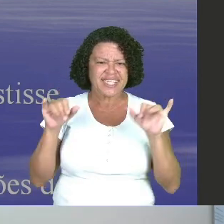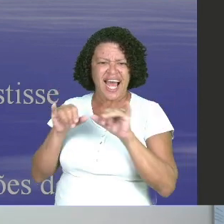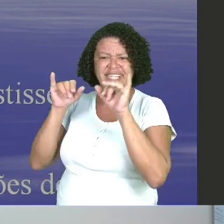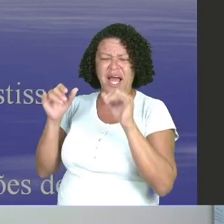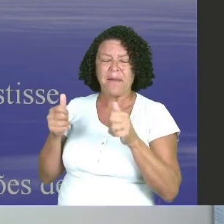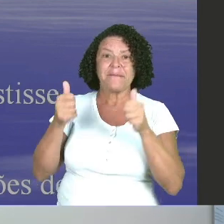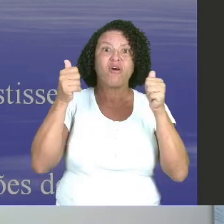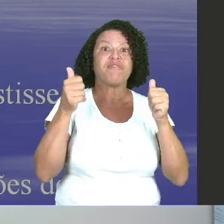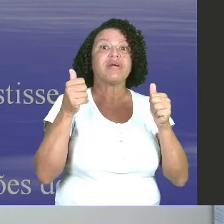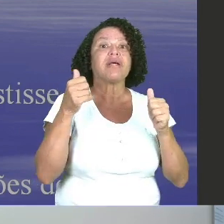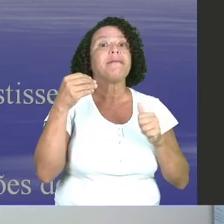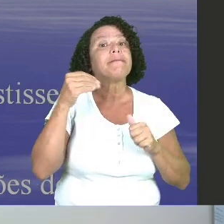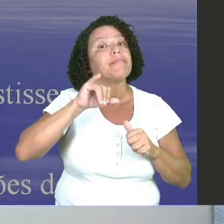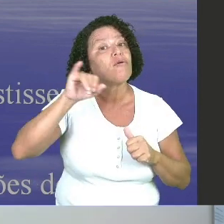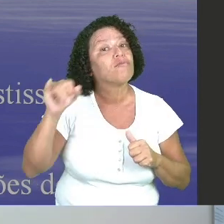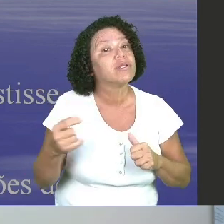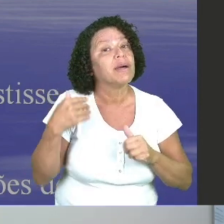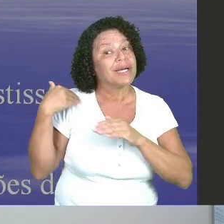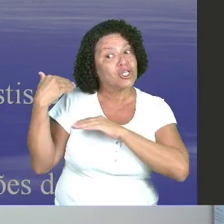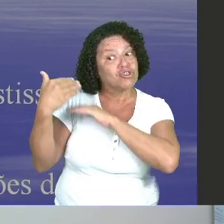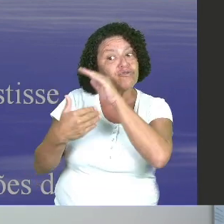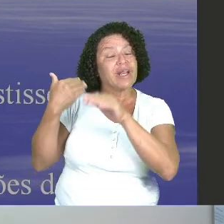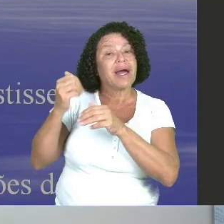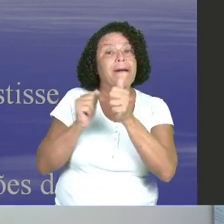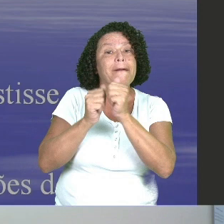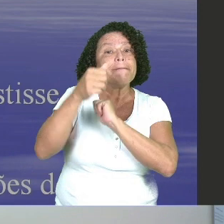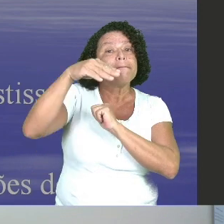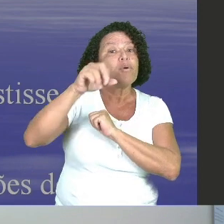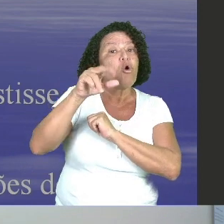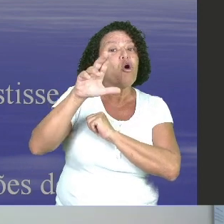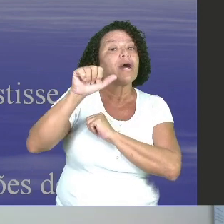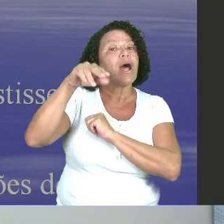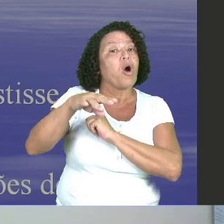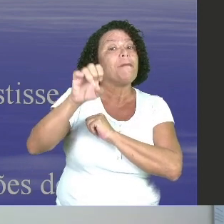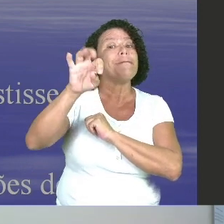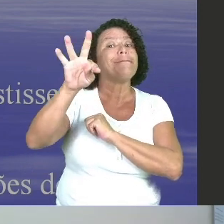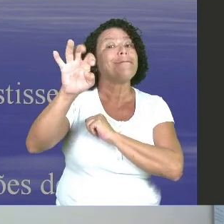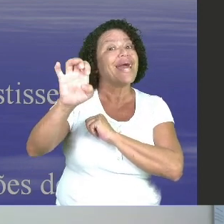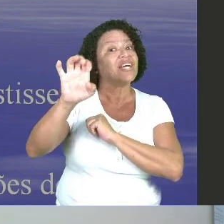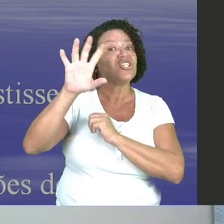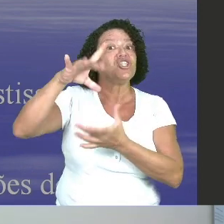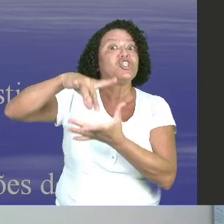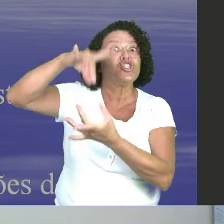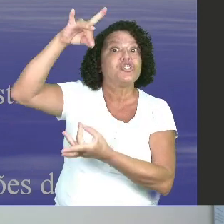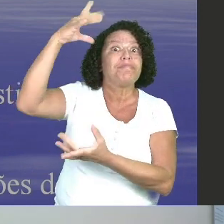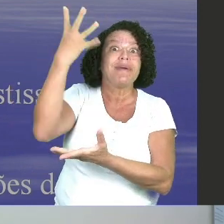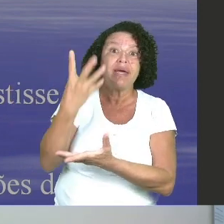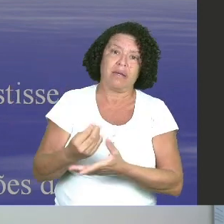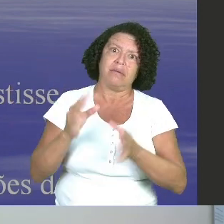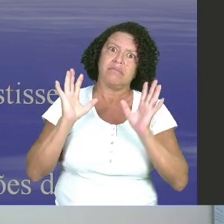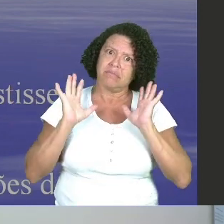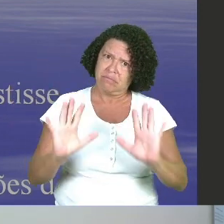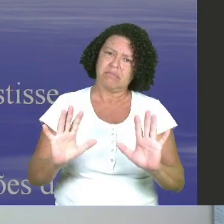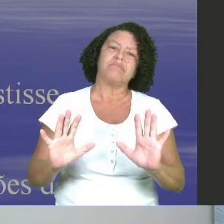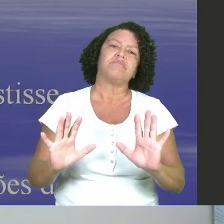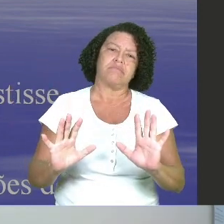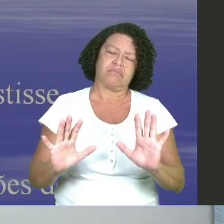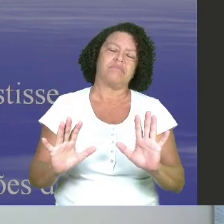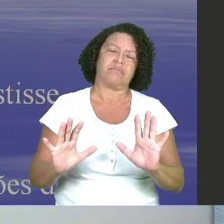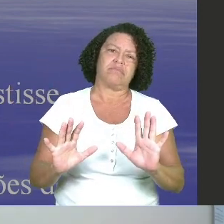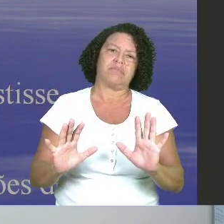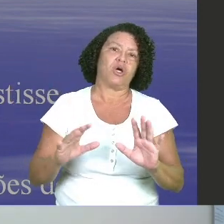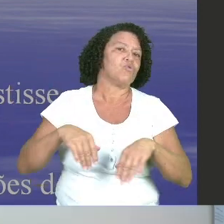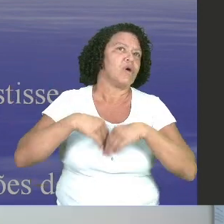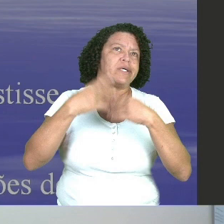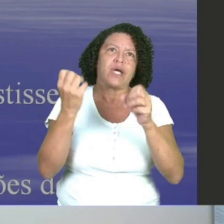melhor para nos desenvolvermos moralmente e espiritualmente. Que isso sim, talvez não sei quantos